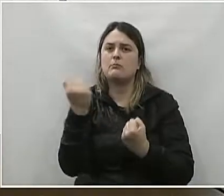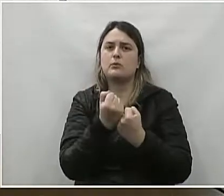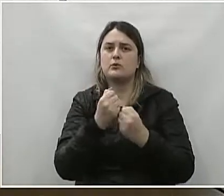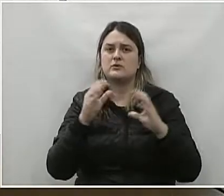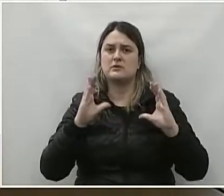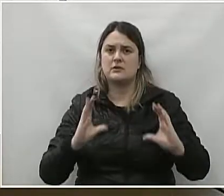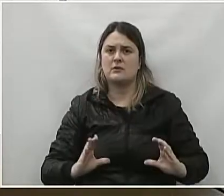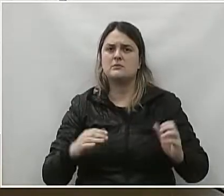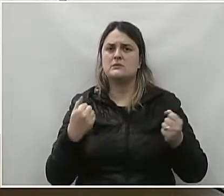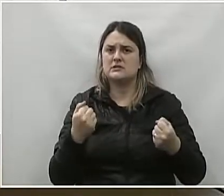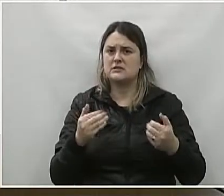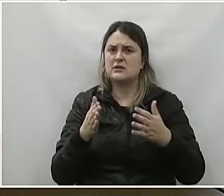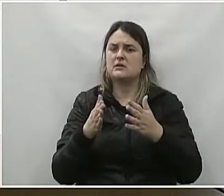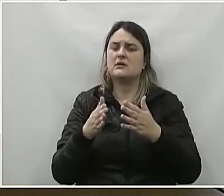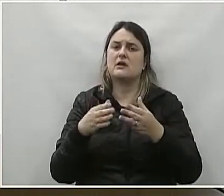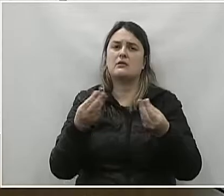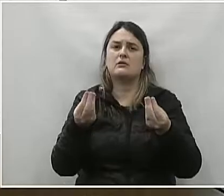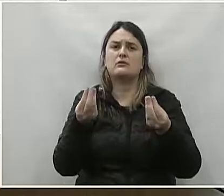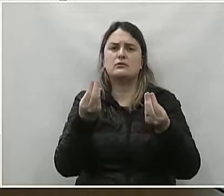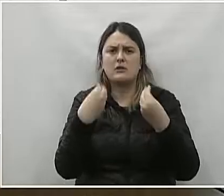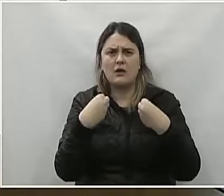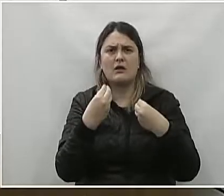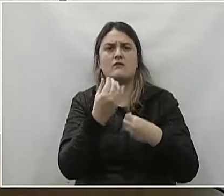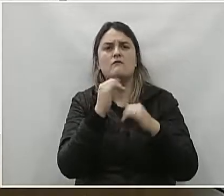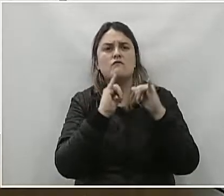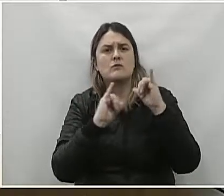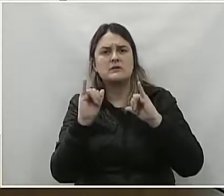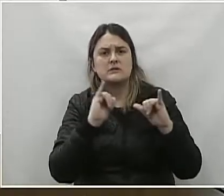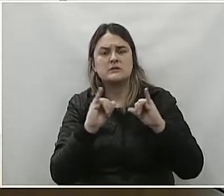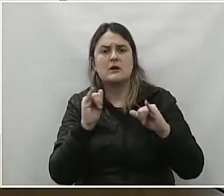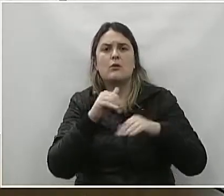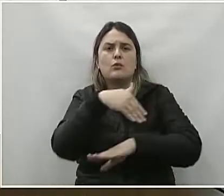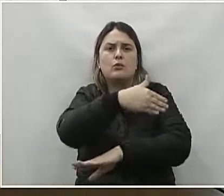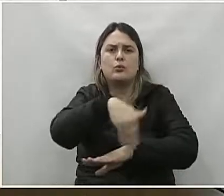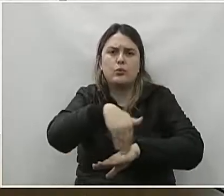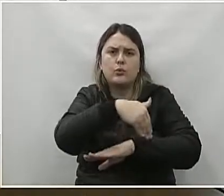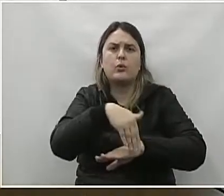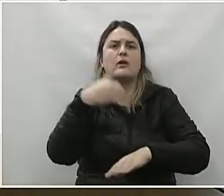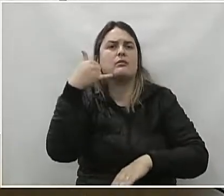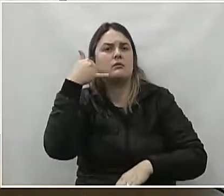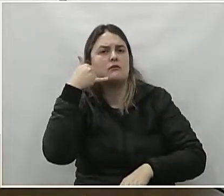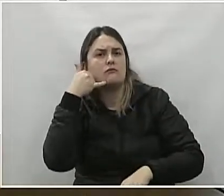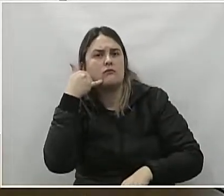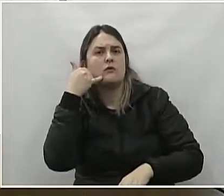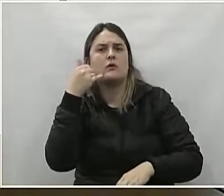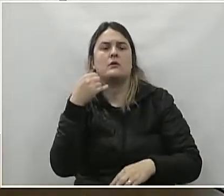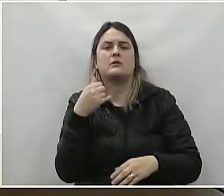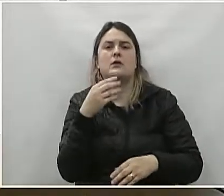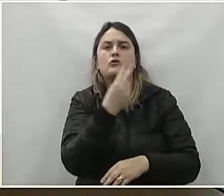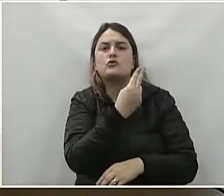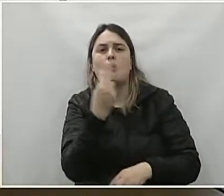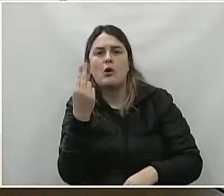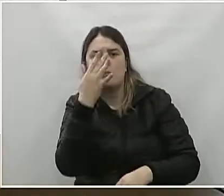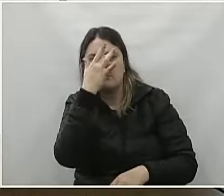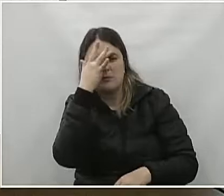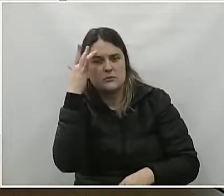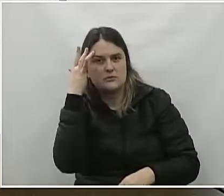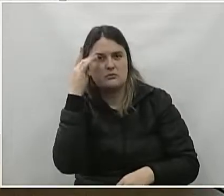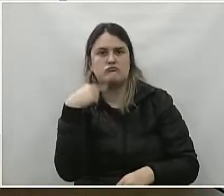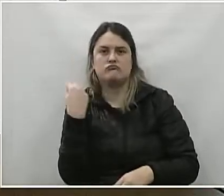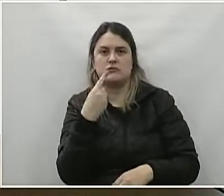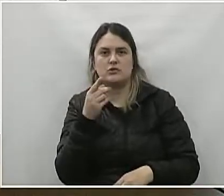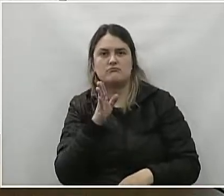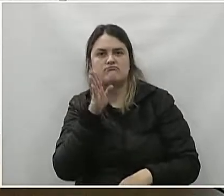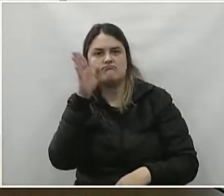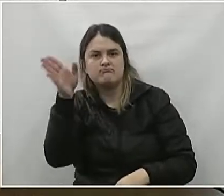nos procurem, dando o endereço e dados para que sejam feitas essas verificações com a nossa equipe técnica. Agradeço a todos os